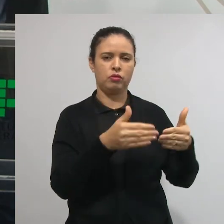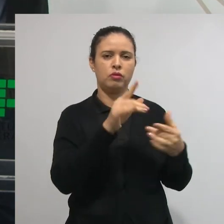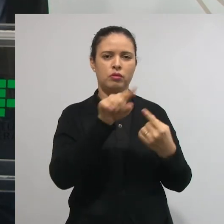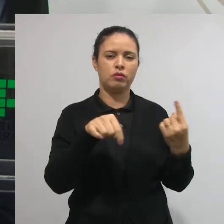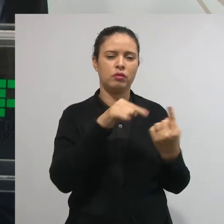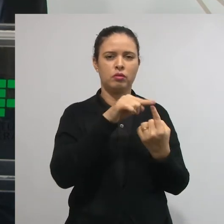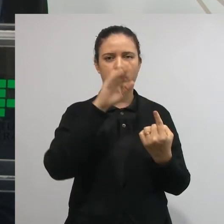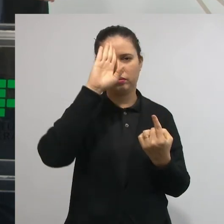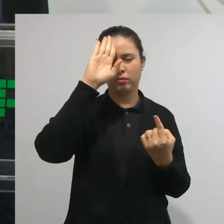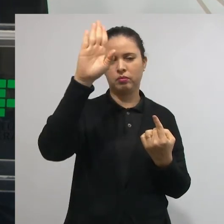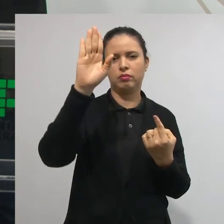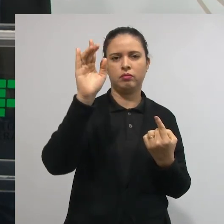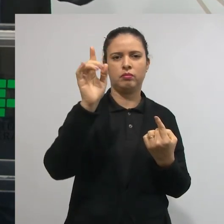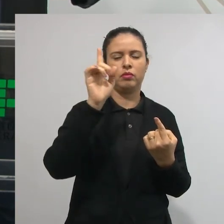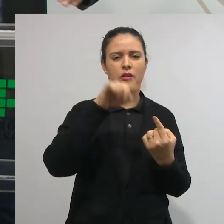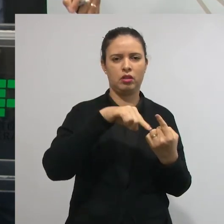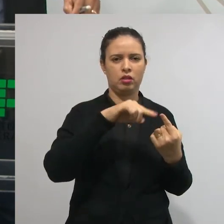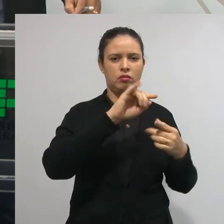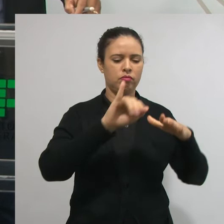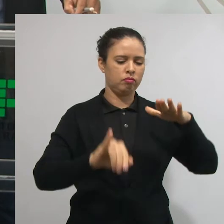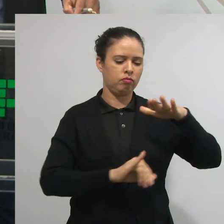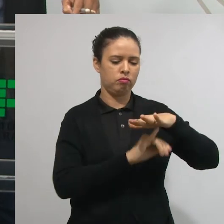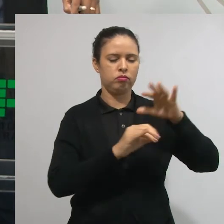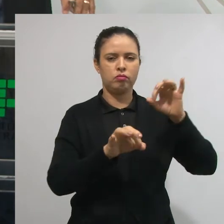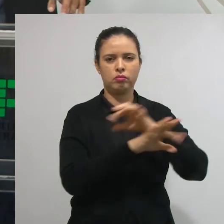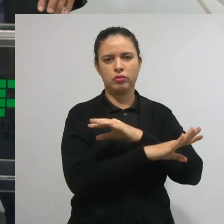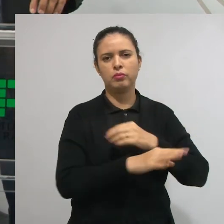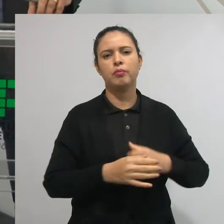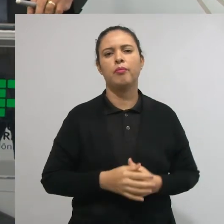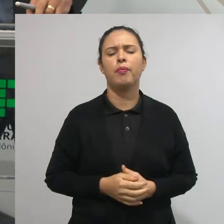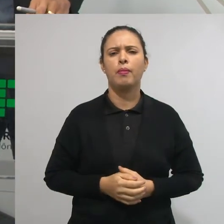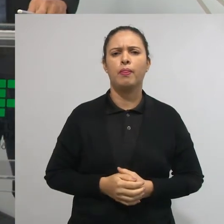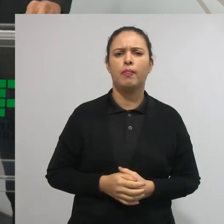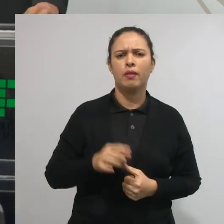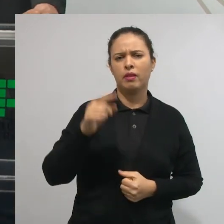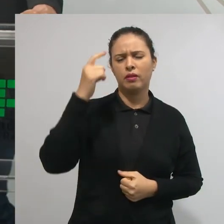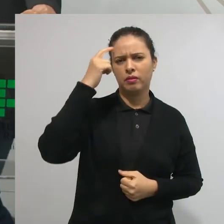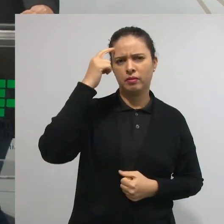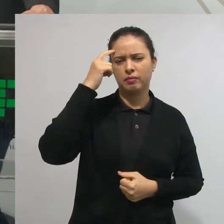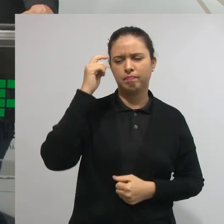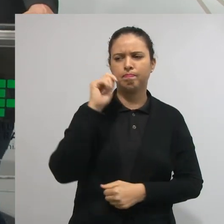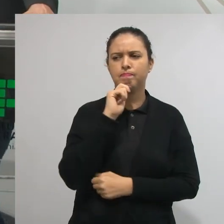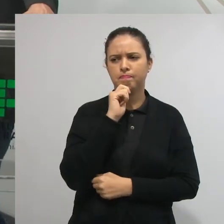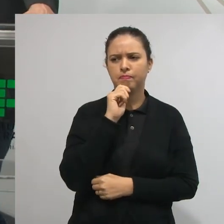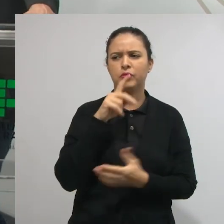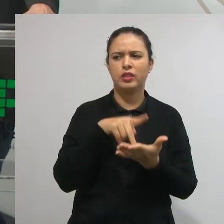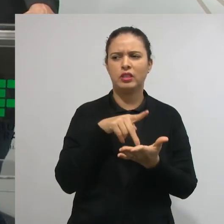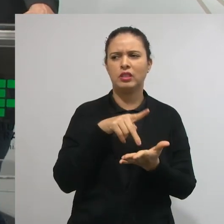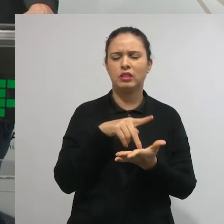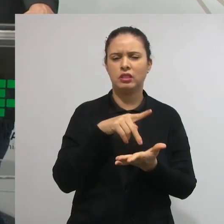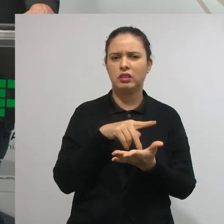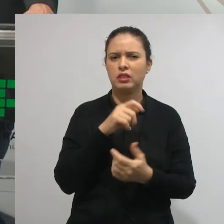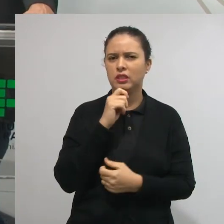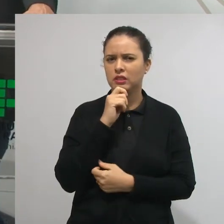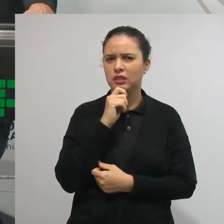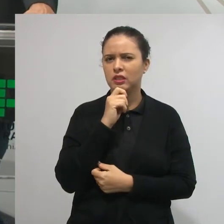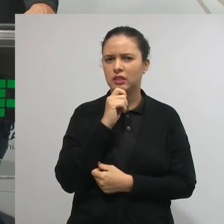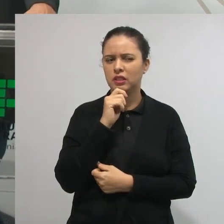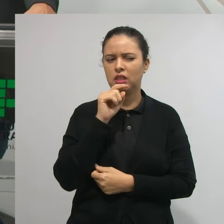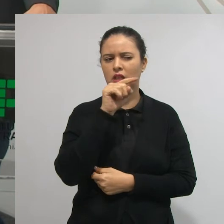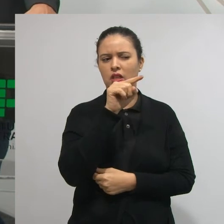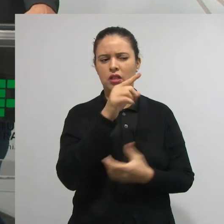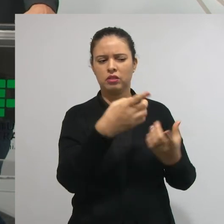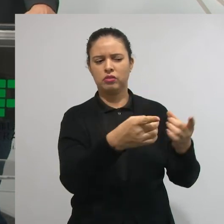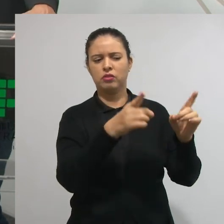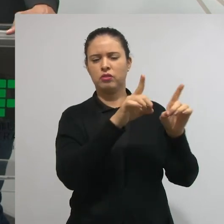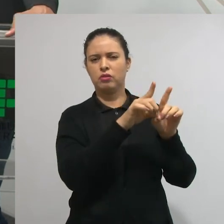seu objetivo principal, que é a organização. E aí você começa a pensar, meu Deus, é verdade. Será que aquele setor